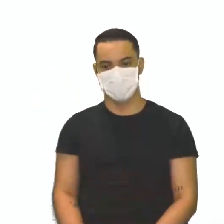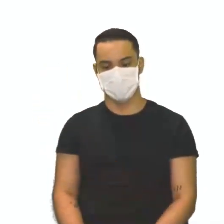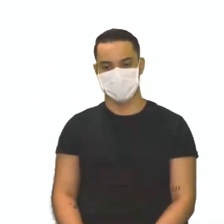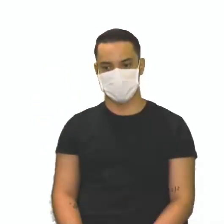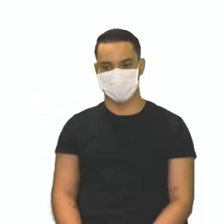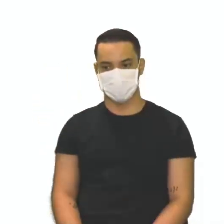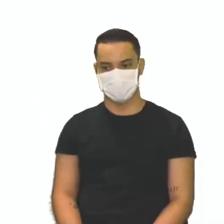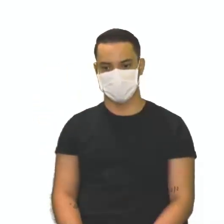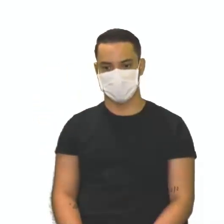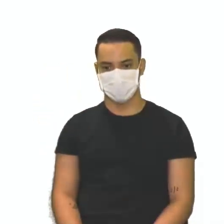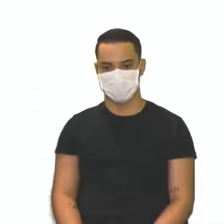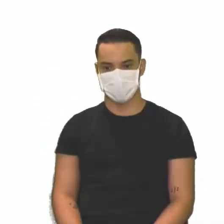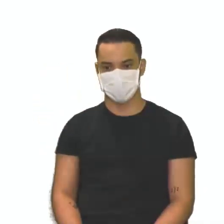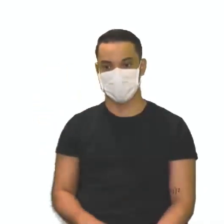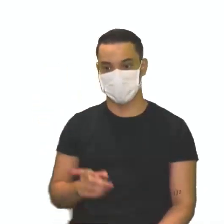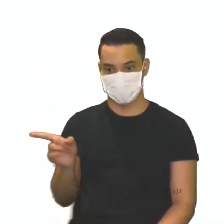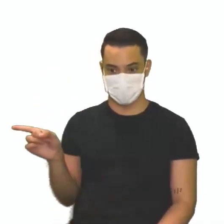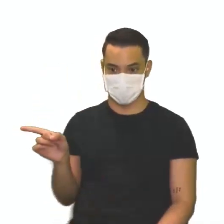Aqui é só para a gente...